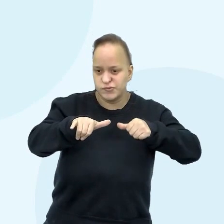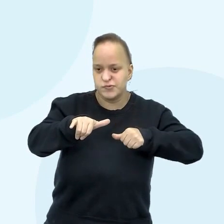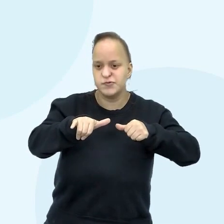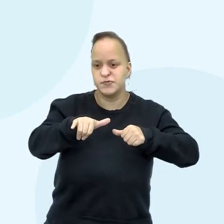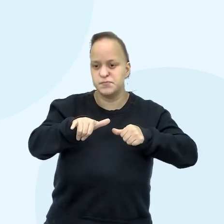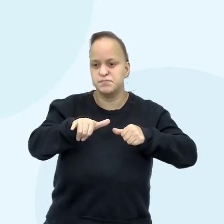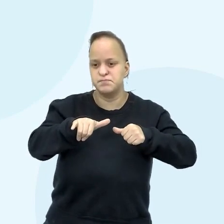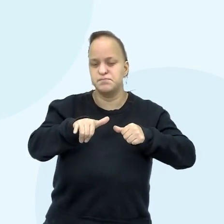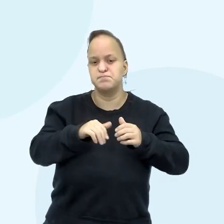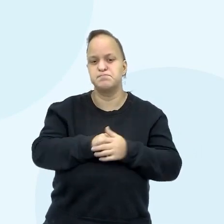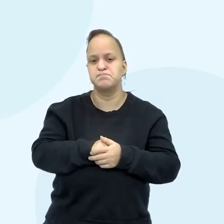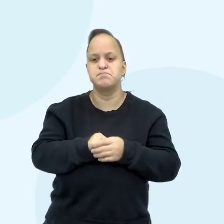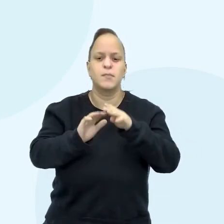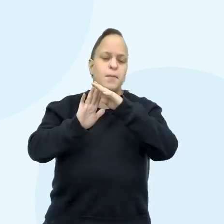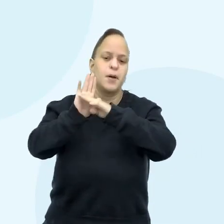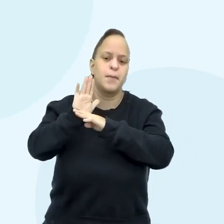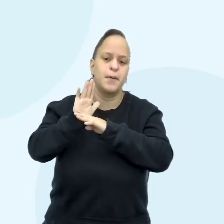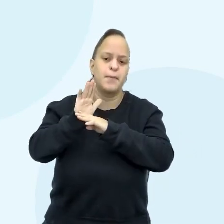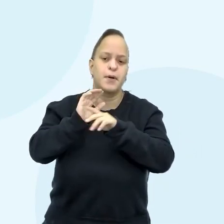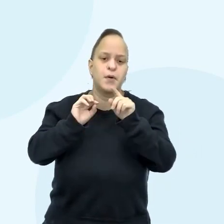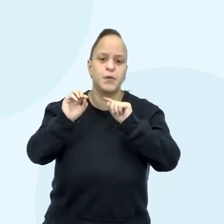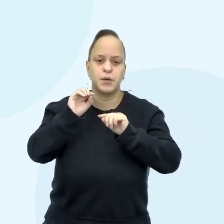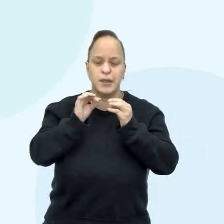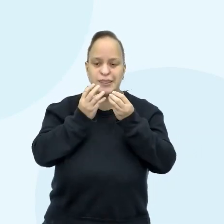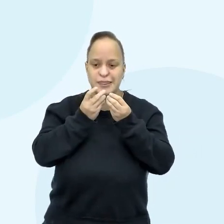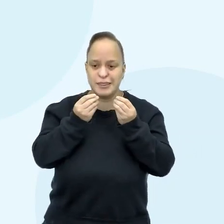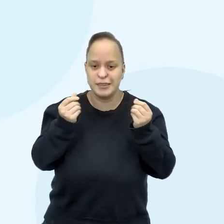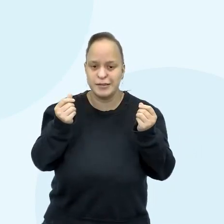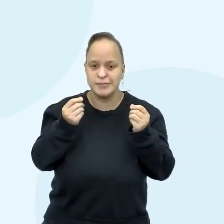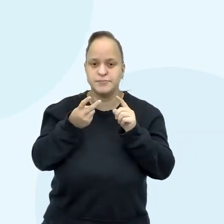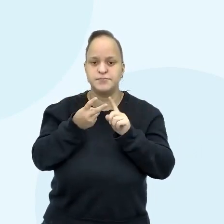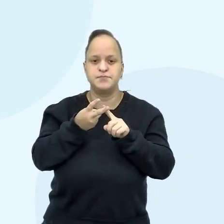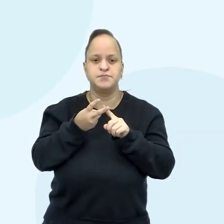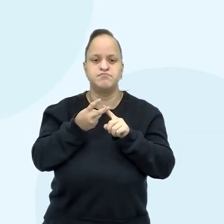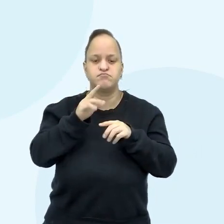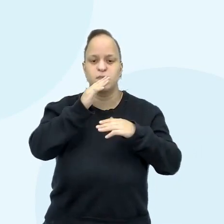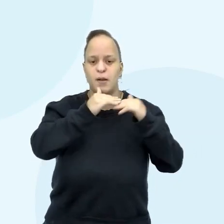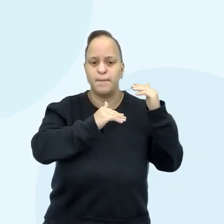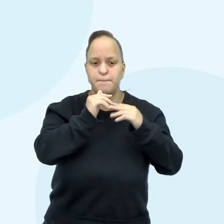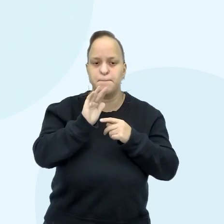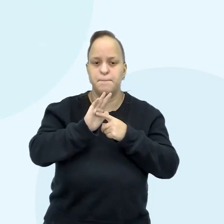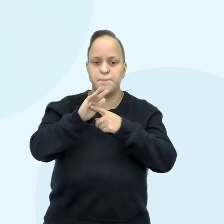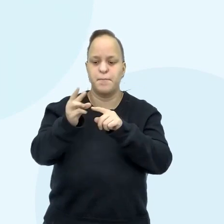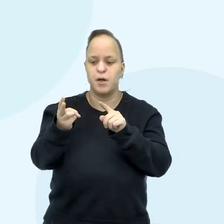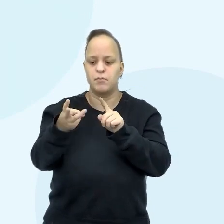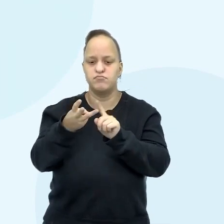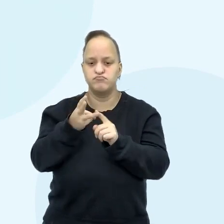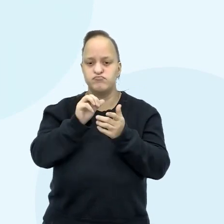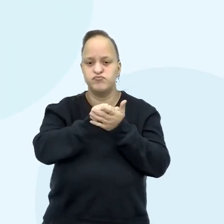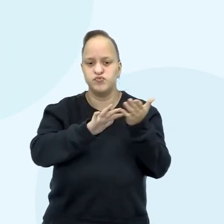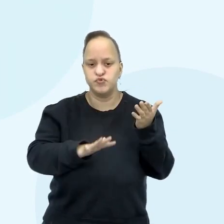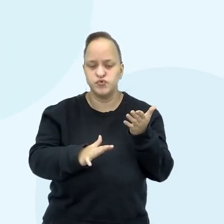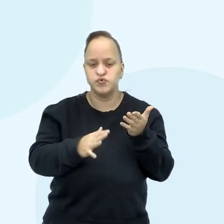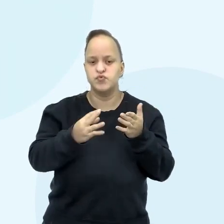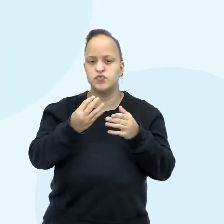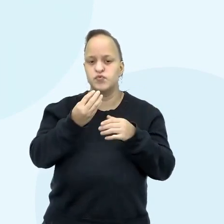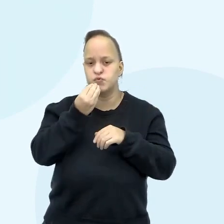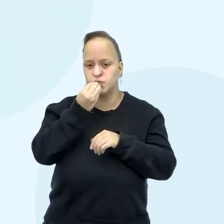nossa pauta é sensibilização, apresentação das habilidades, sugestão de